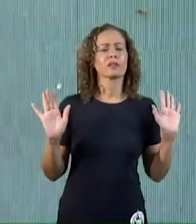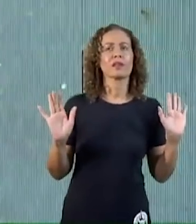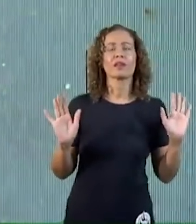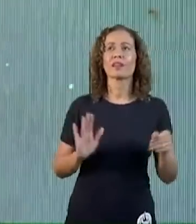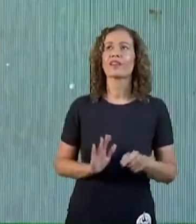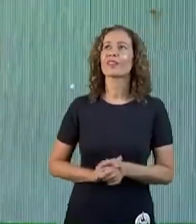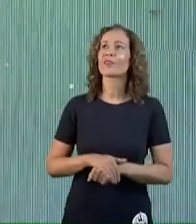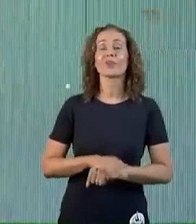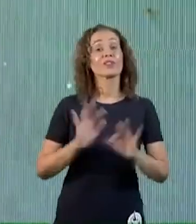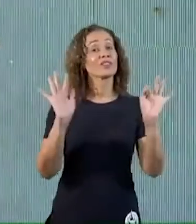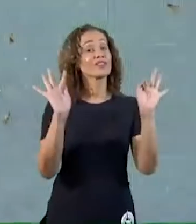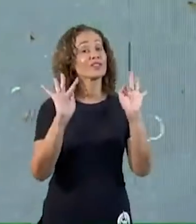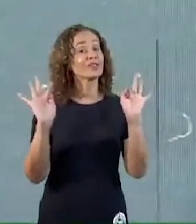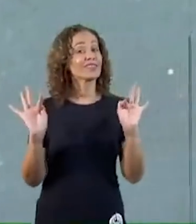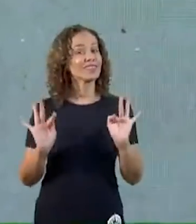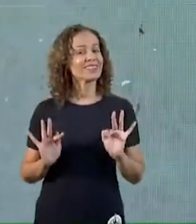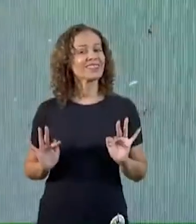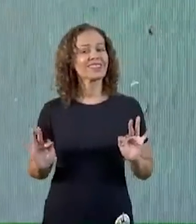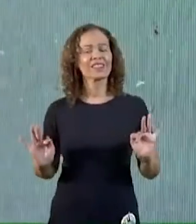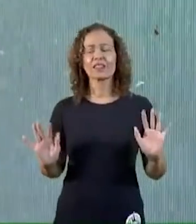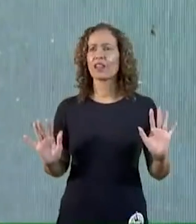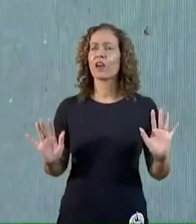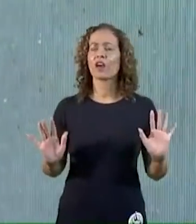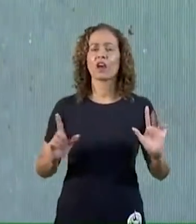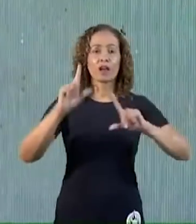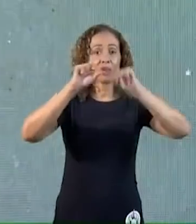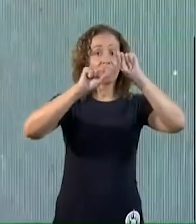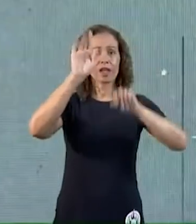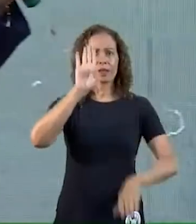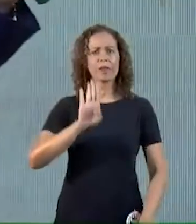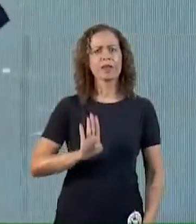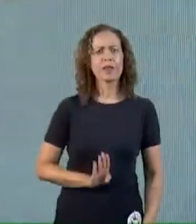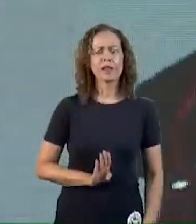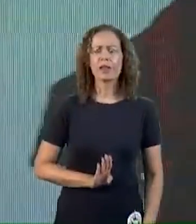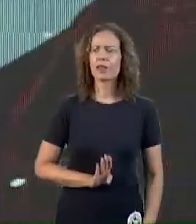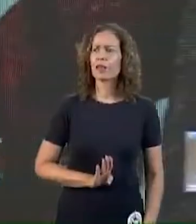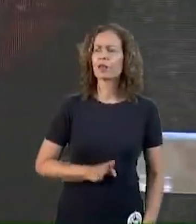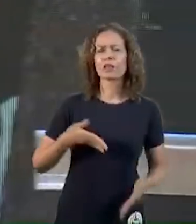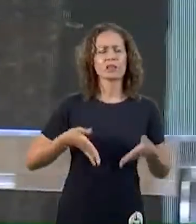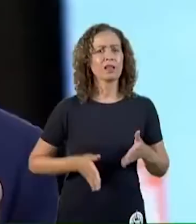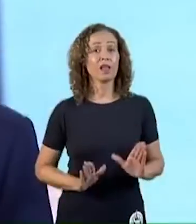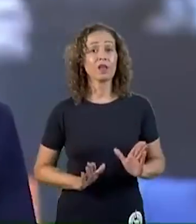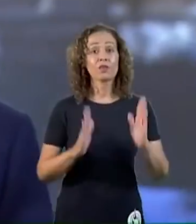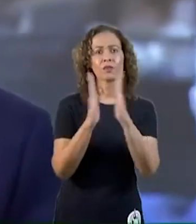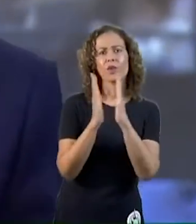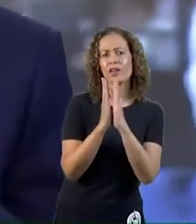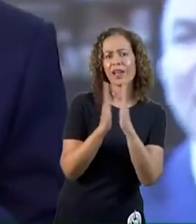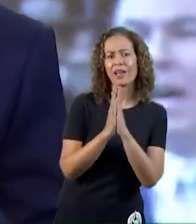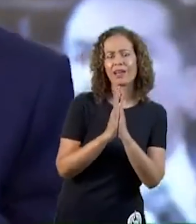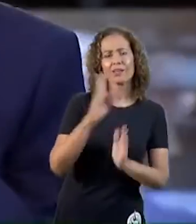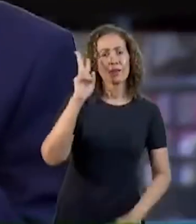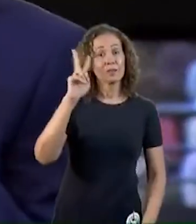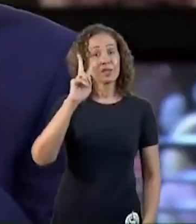Noite feliz, nasceu lá em Belém, o filho de... Peraí, vamos fazer uma oração? Vamos lembrar de Jesus? Você sabe o que